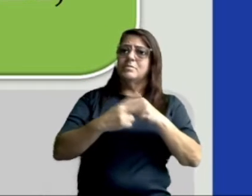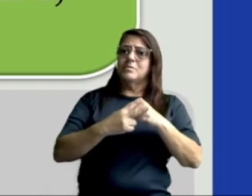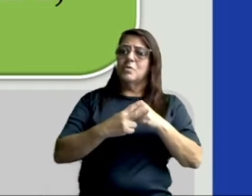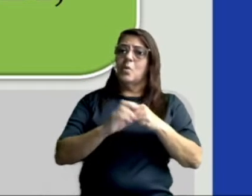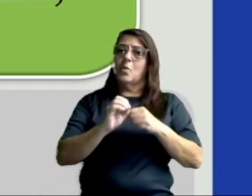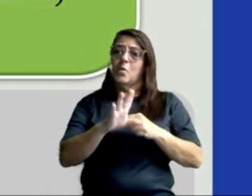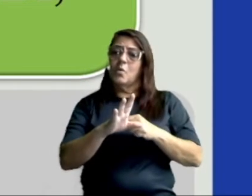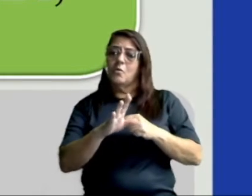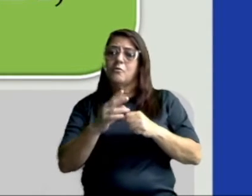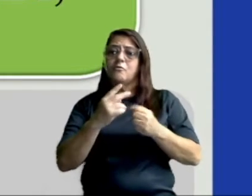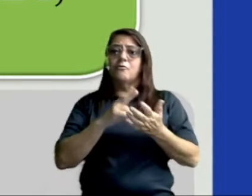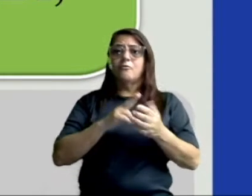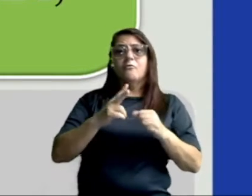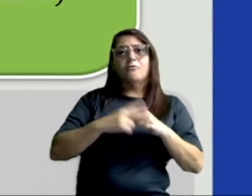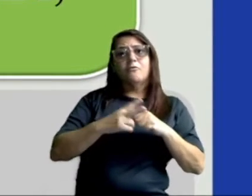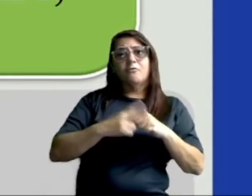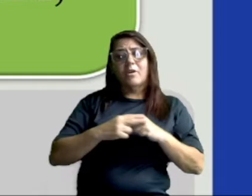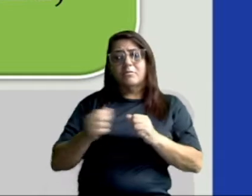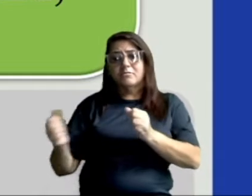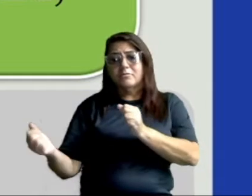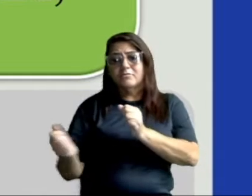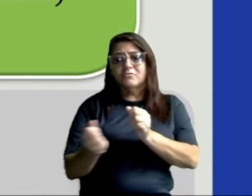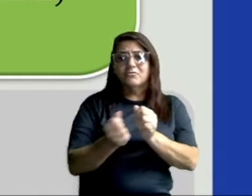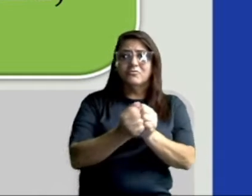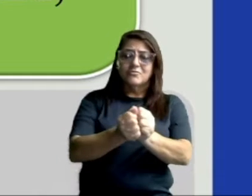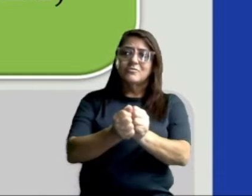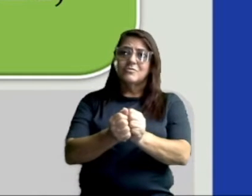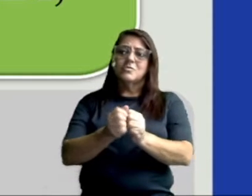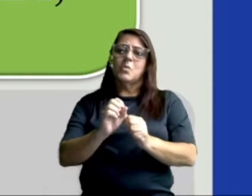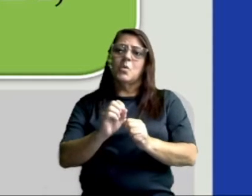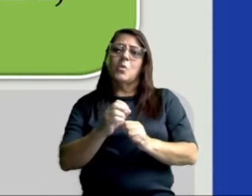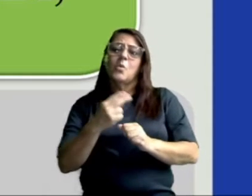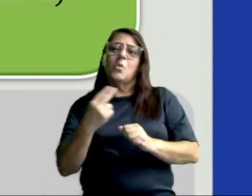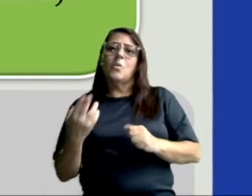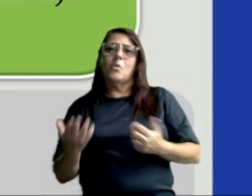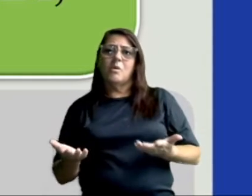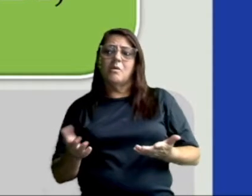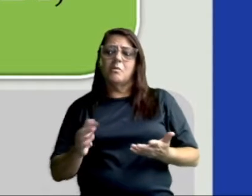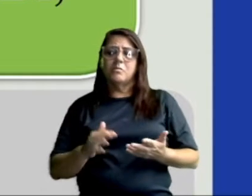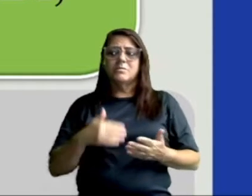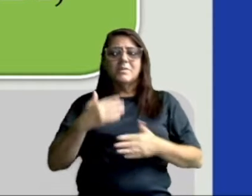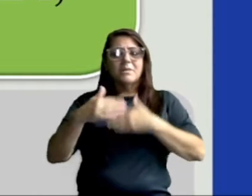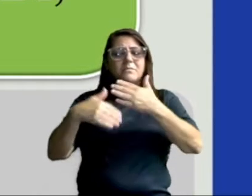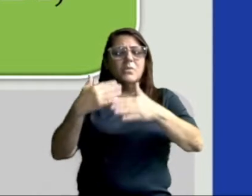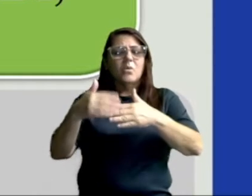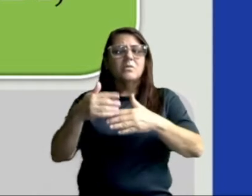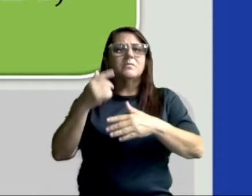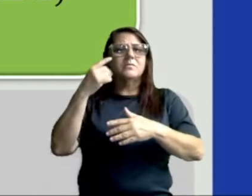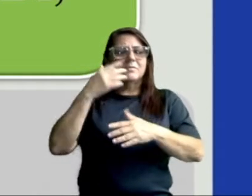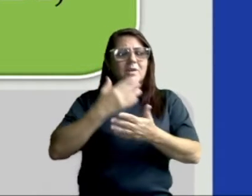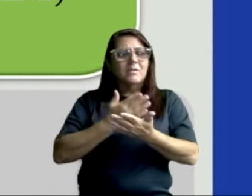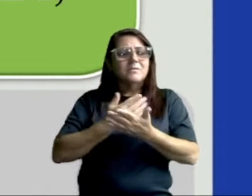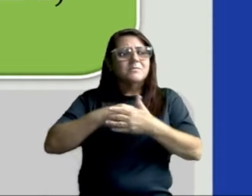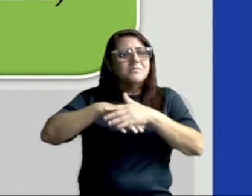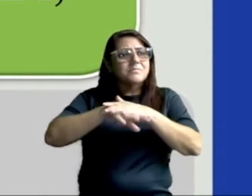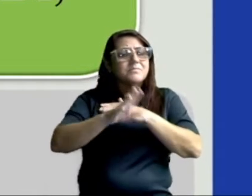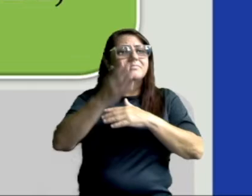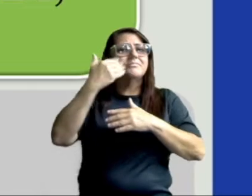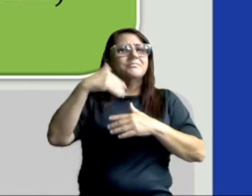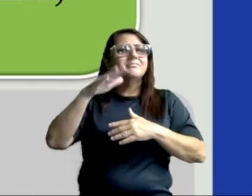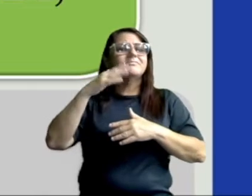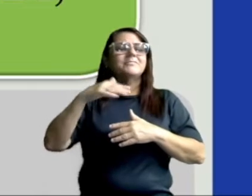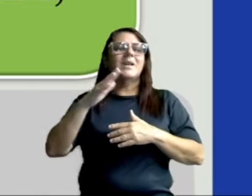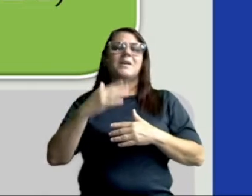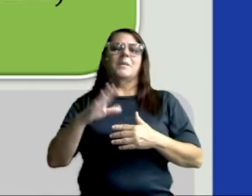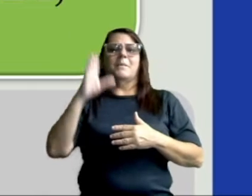verbo auxiliar. E aí a gente vai ver essa questão de verbo auxiliar mais para frente, mas já vai tomando nota aí, ó, que